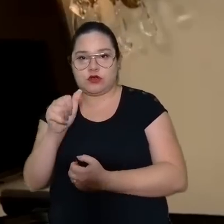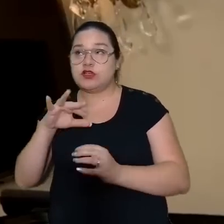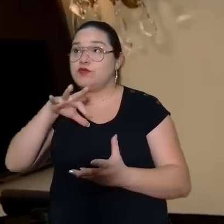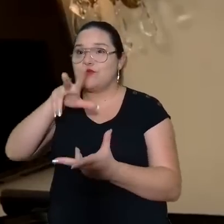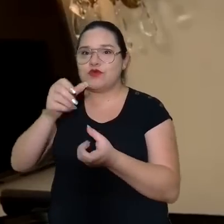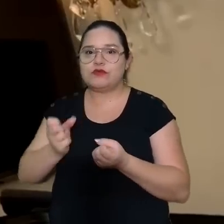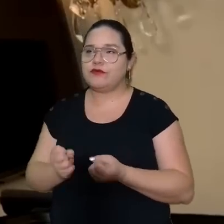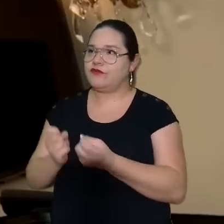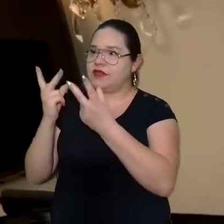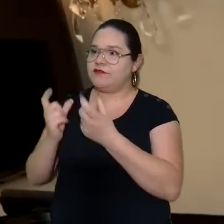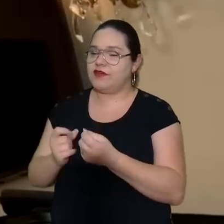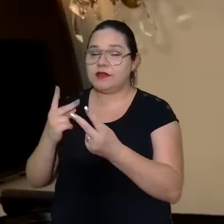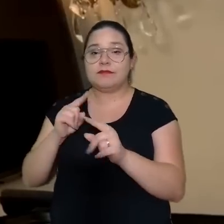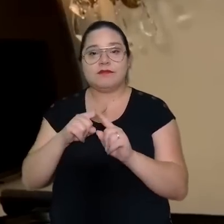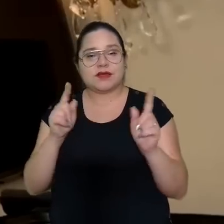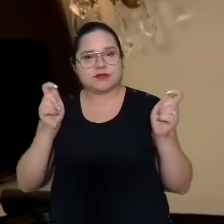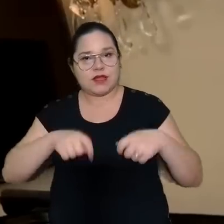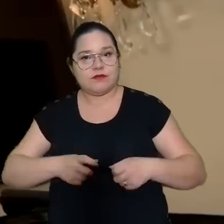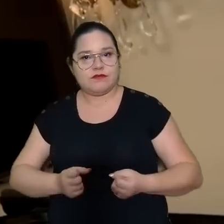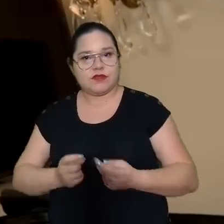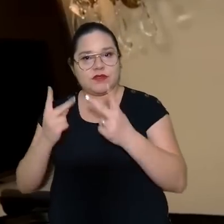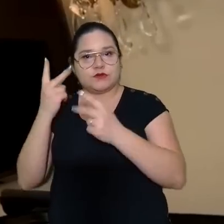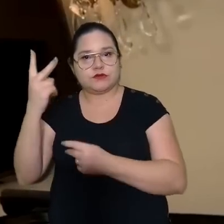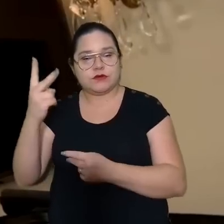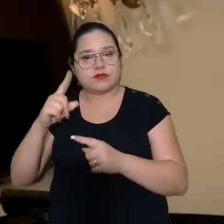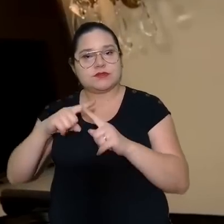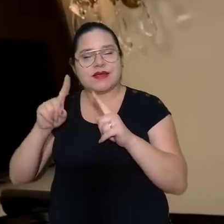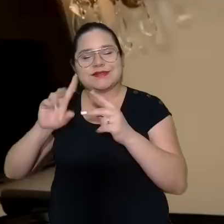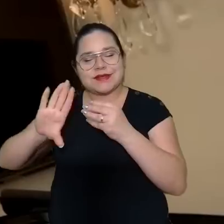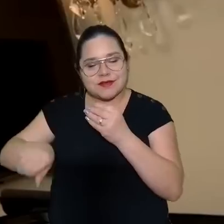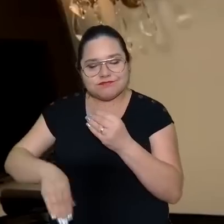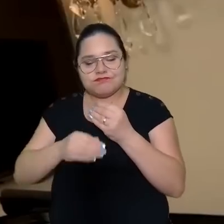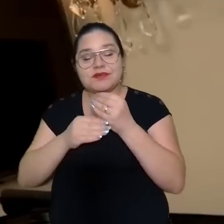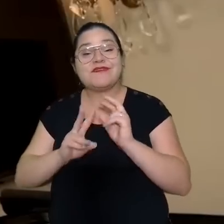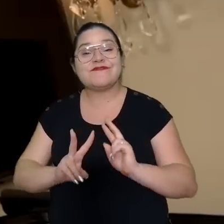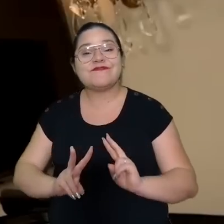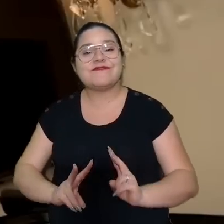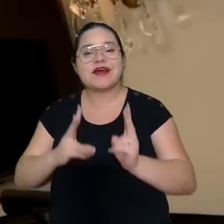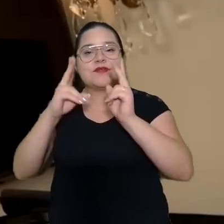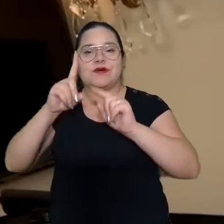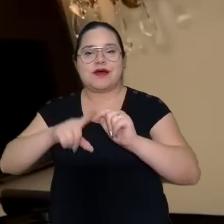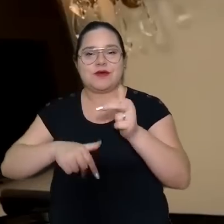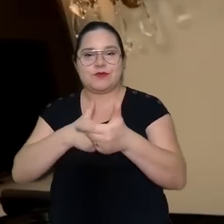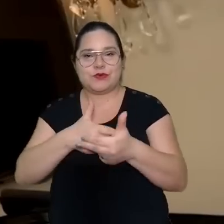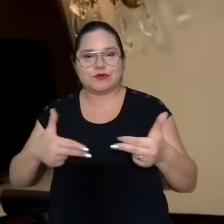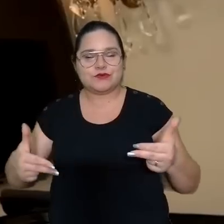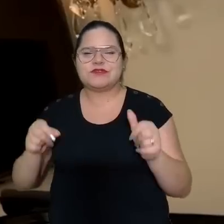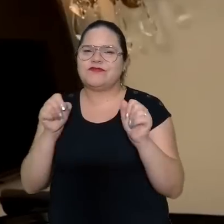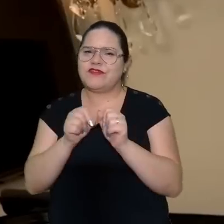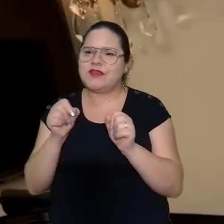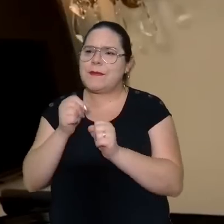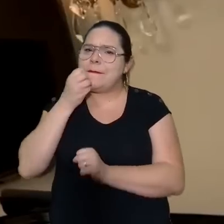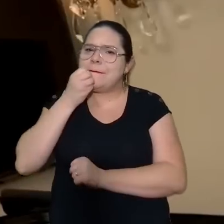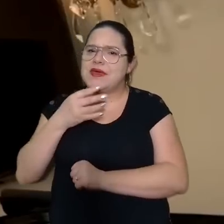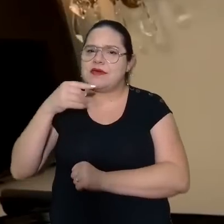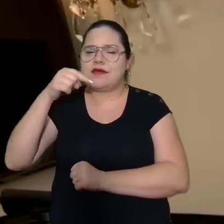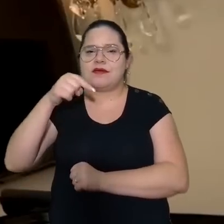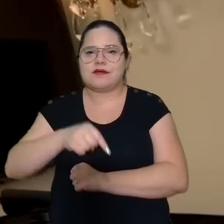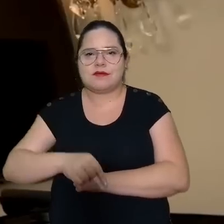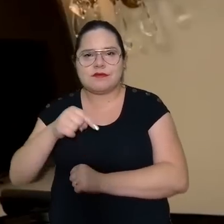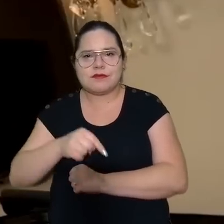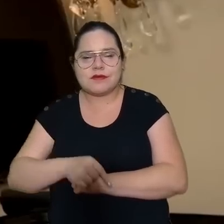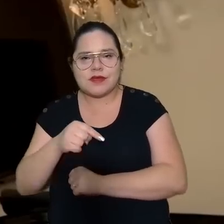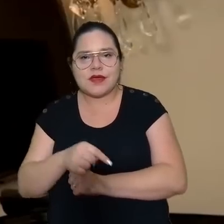milho e soja, mas adicionar valor a esses produtos aqui tão bem produzidos através da